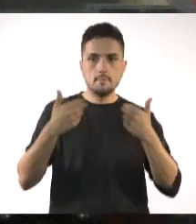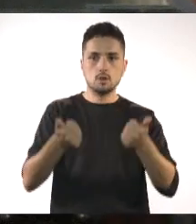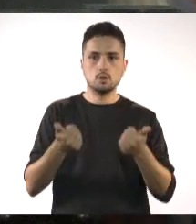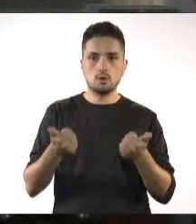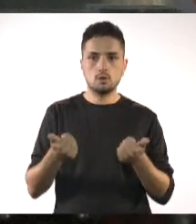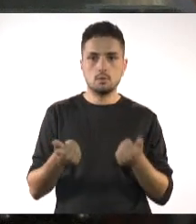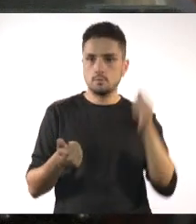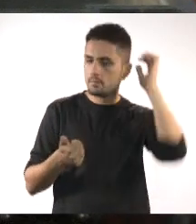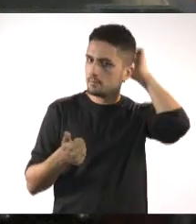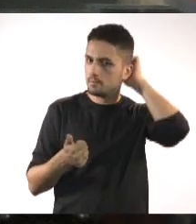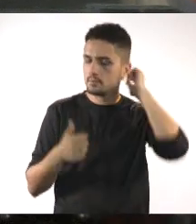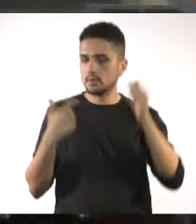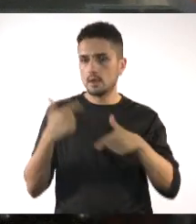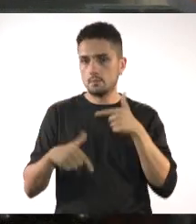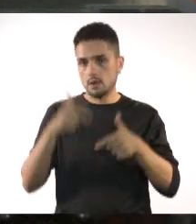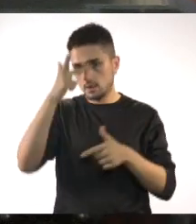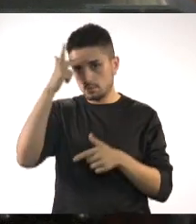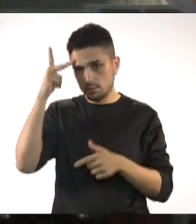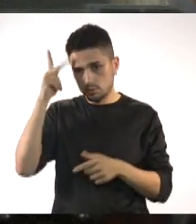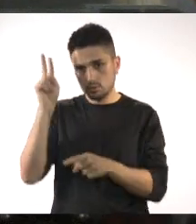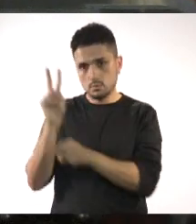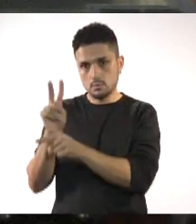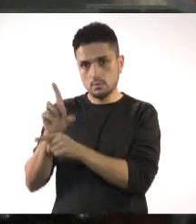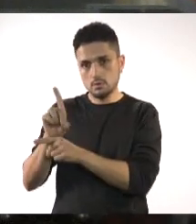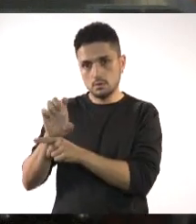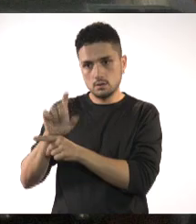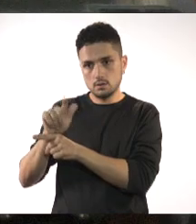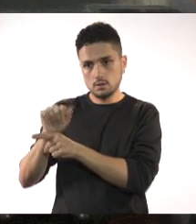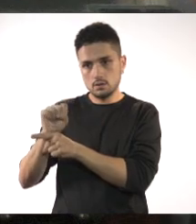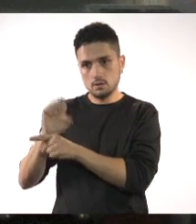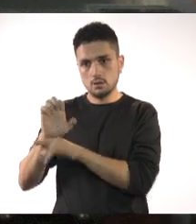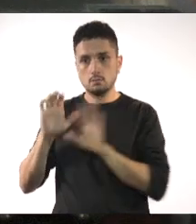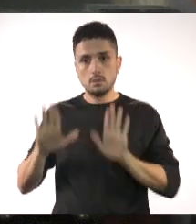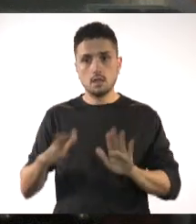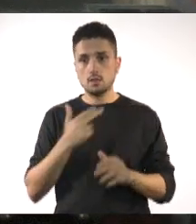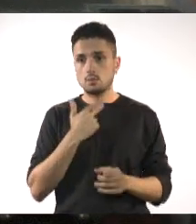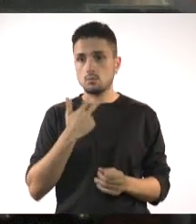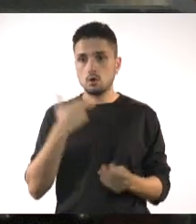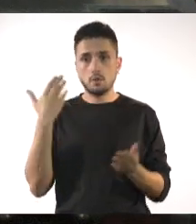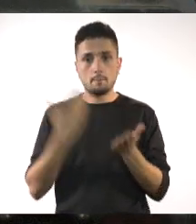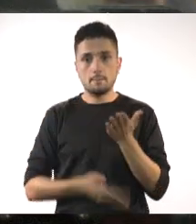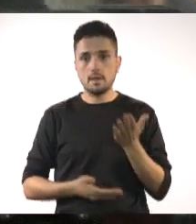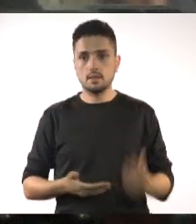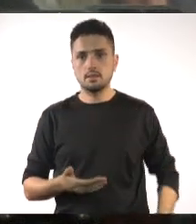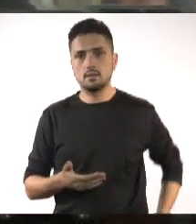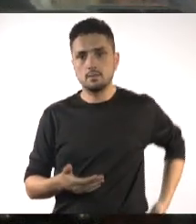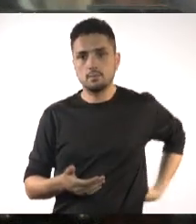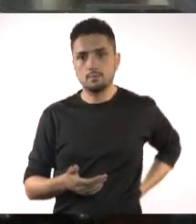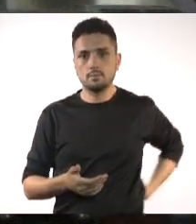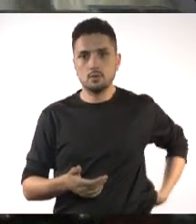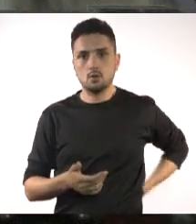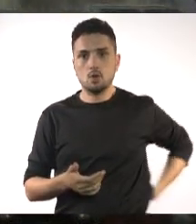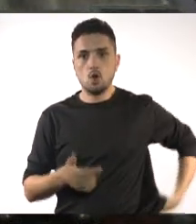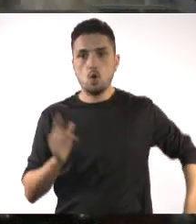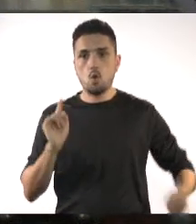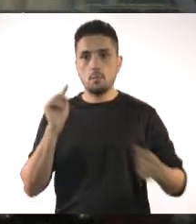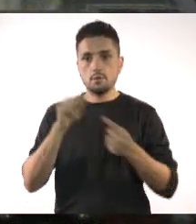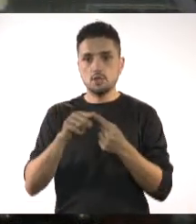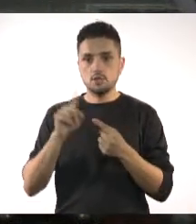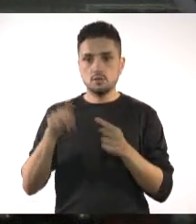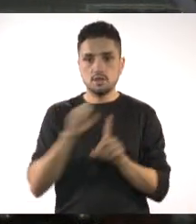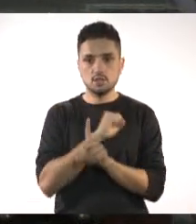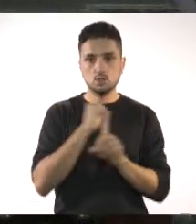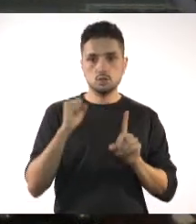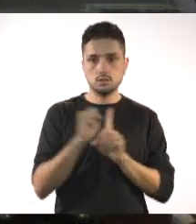estão, dos agentes do Degase, obviamente, mas nós não podemos perder o caráter central, que é a ressocialização